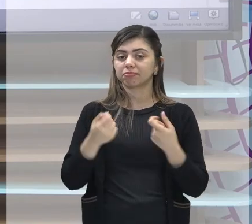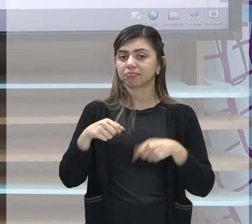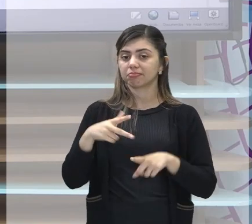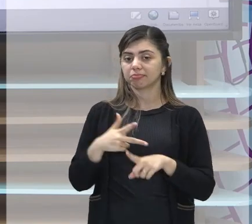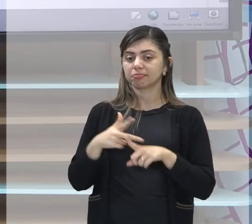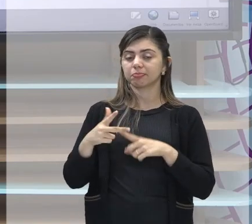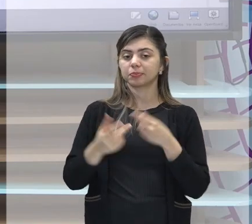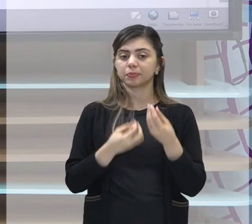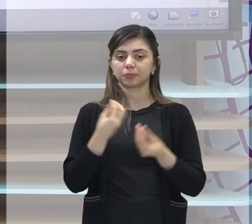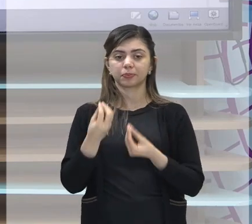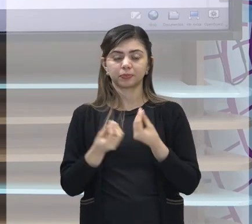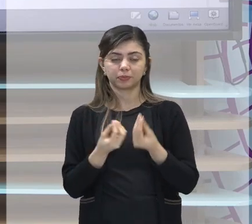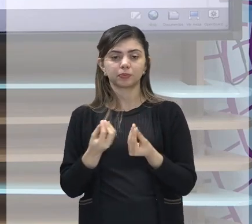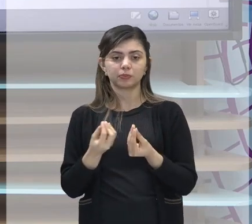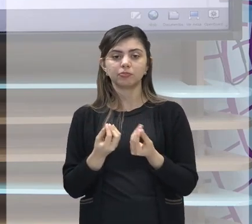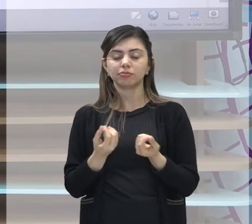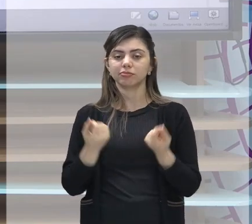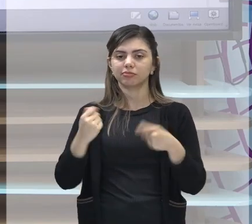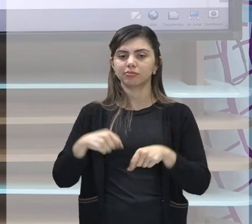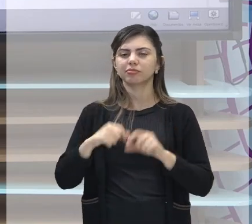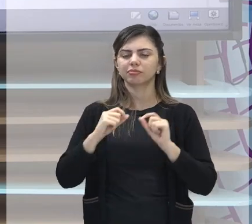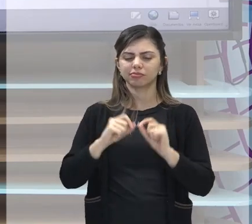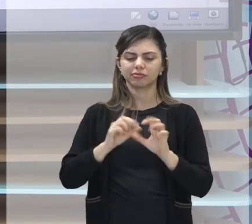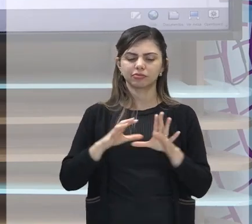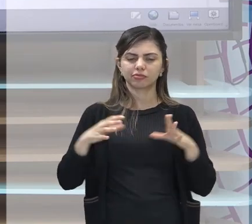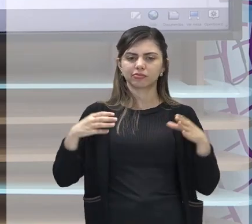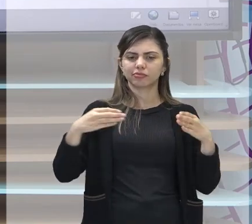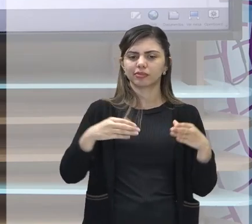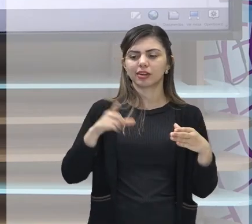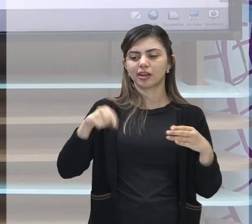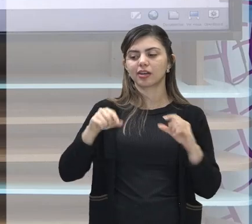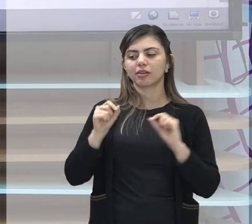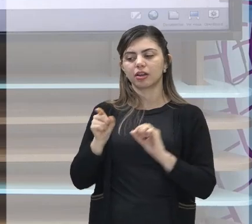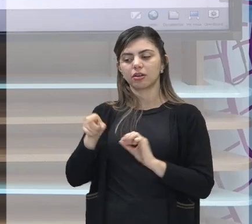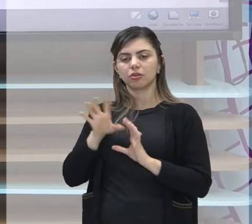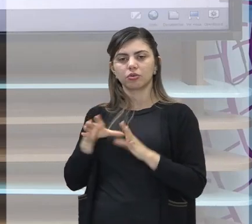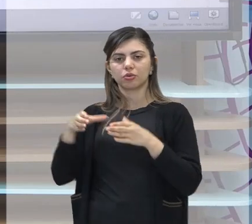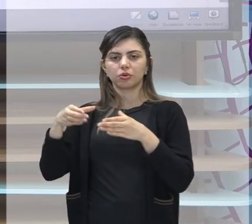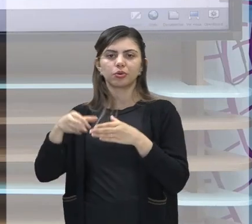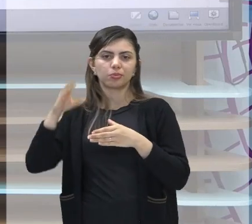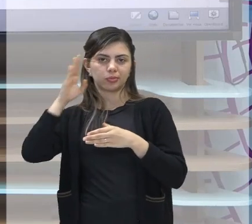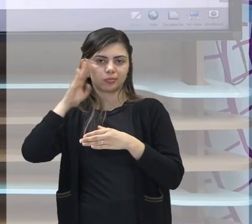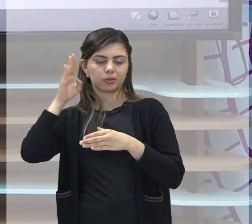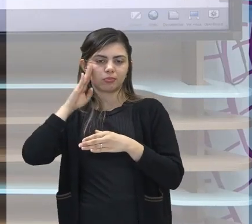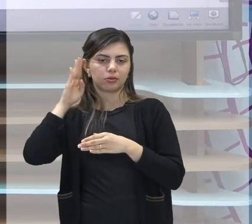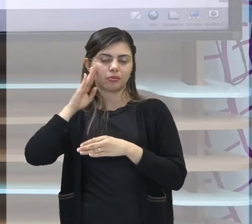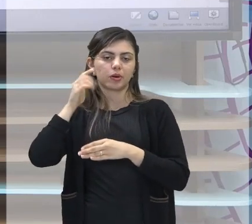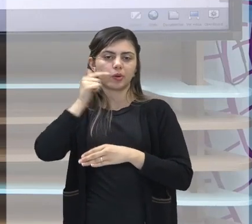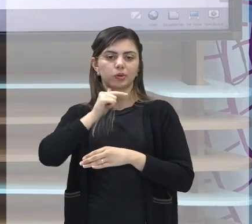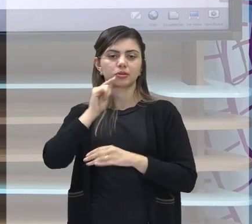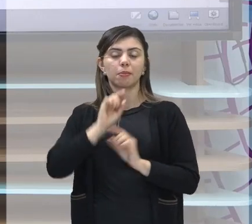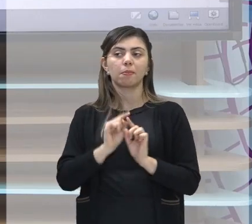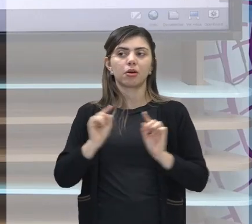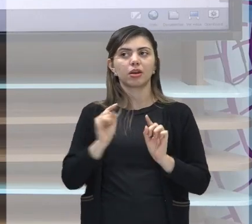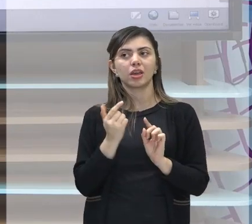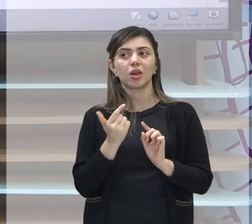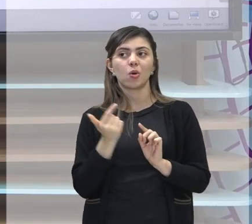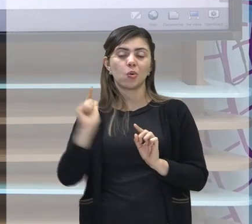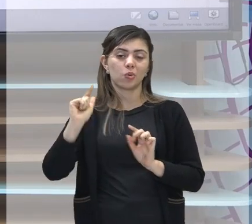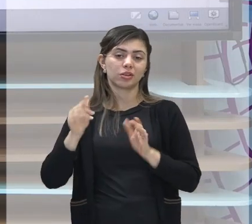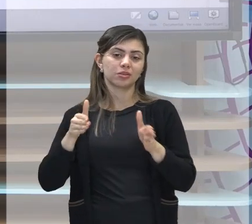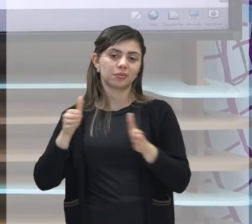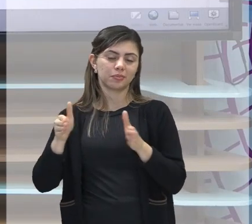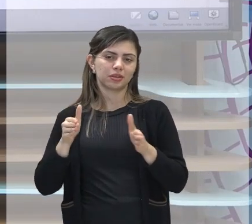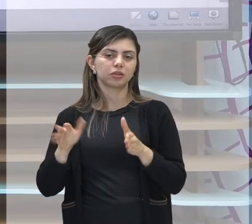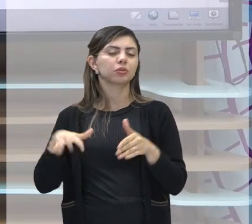vencido pela força, né, da Guarda Nacional somente já em um outro período, que é